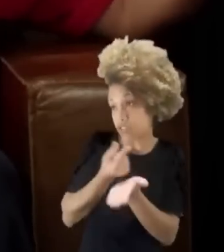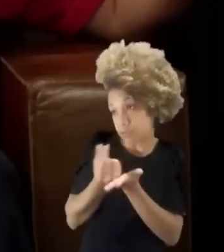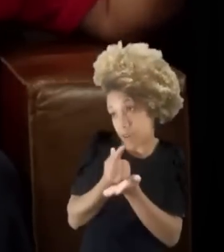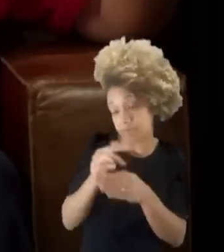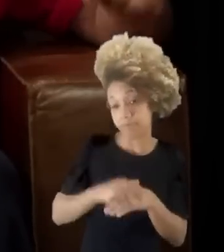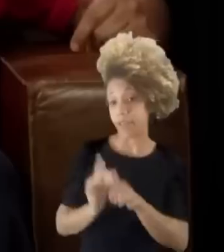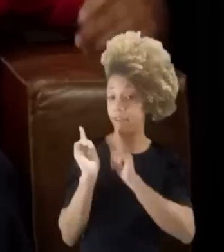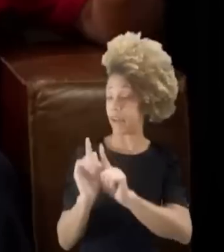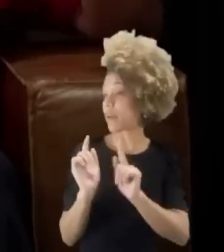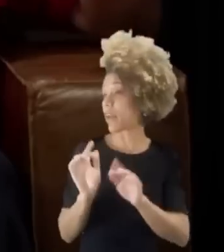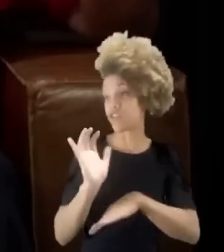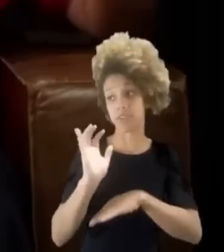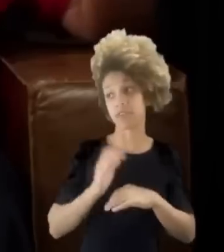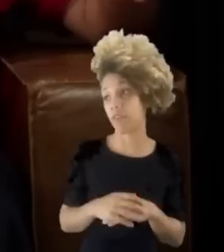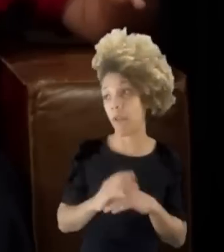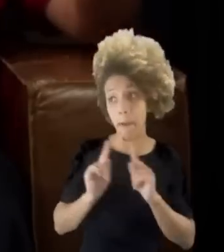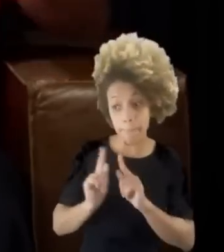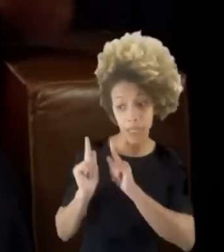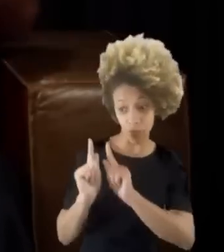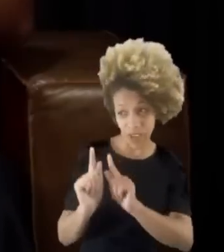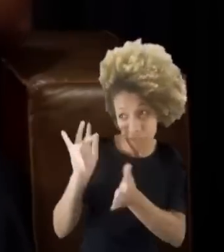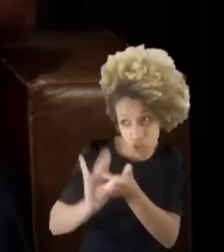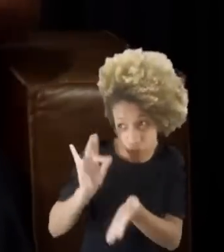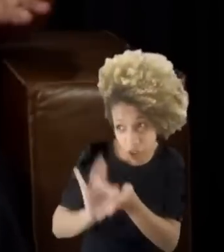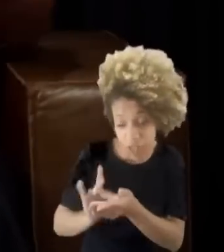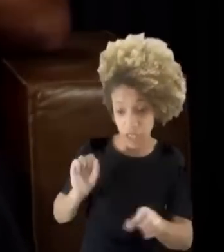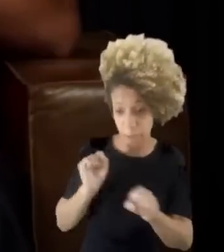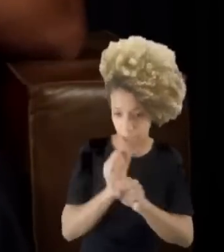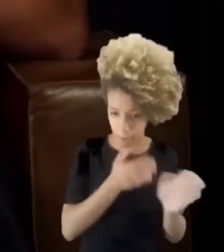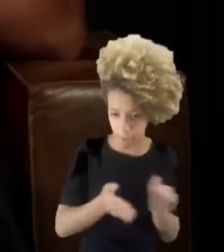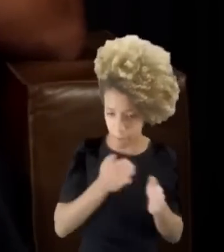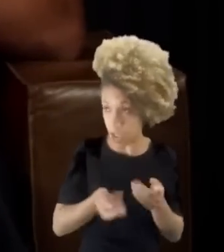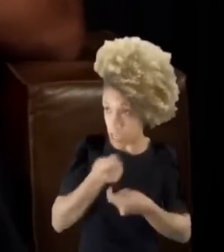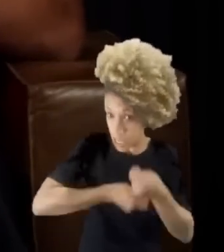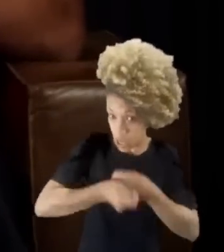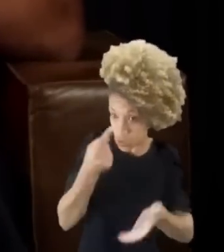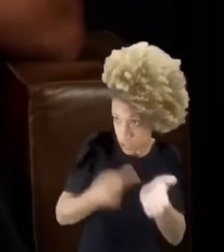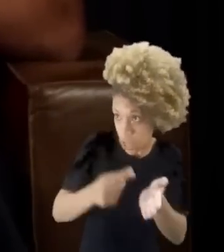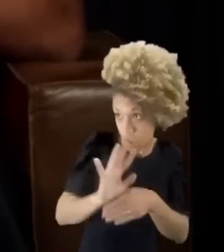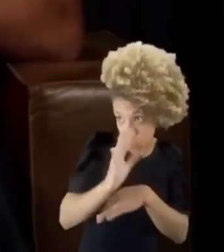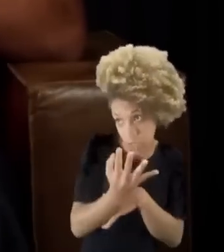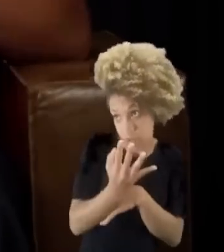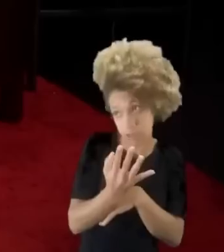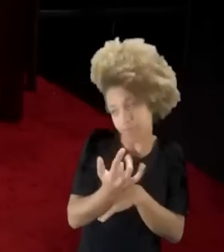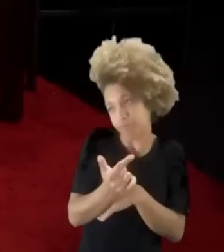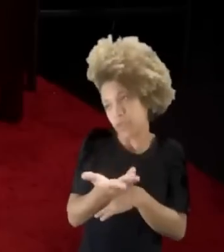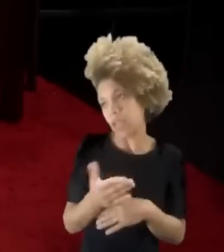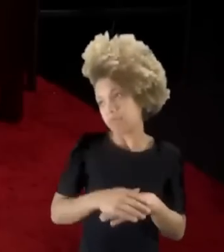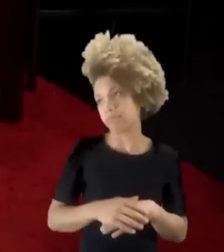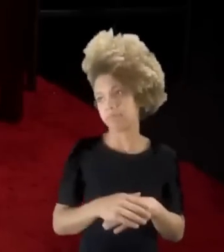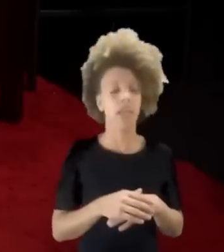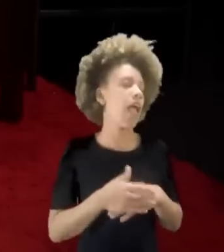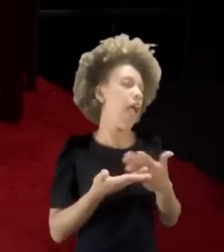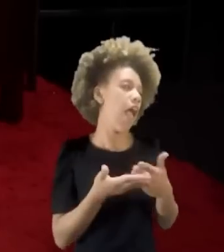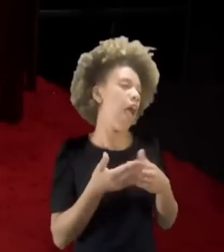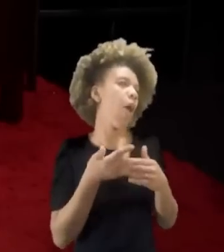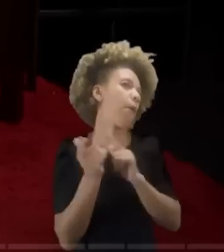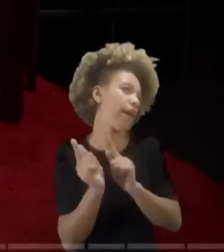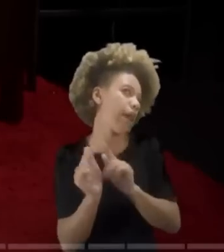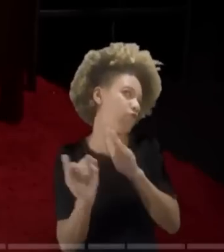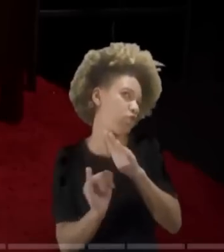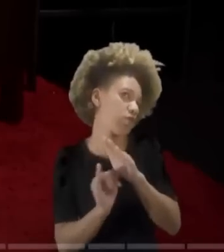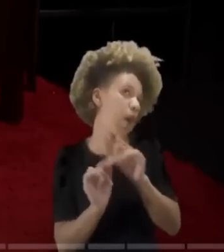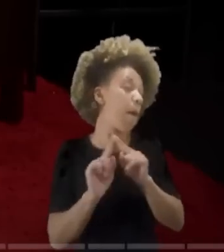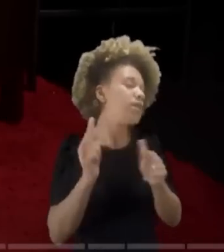e a breve tem funcionado assim mas uma greve de fato que para a produção e a negociação surge ela não existe mais institucional é um problema